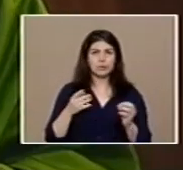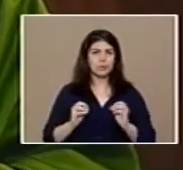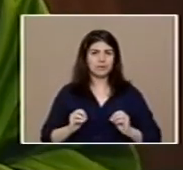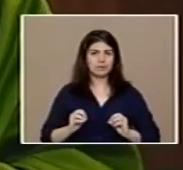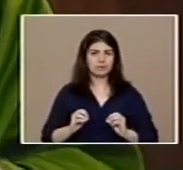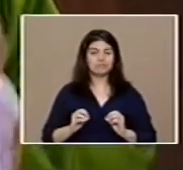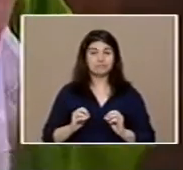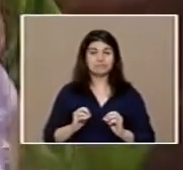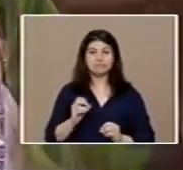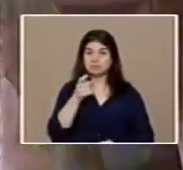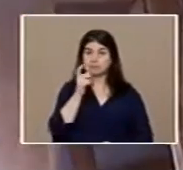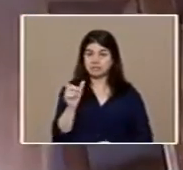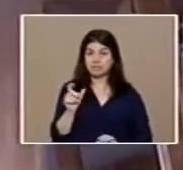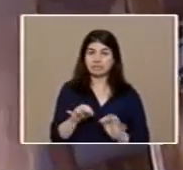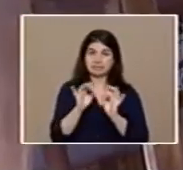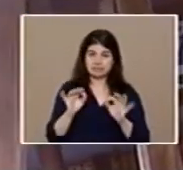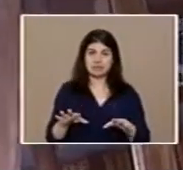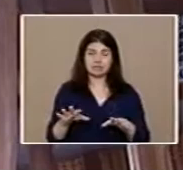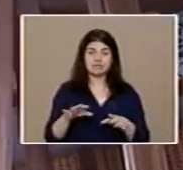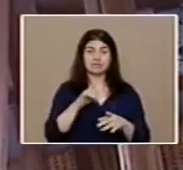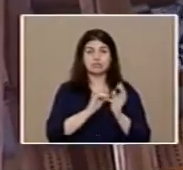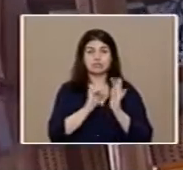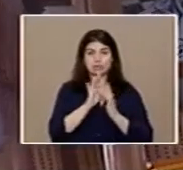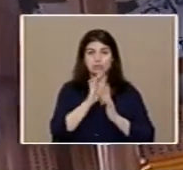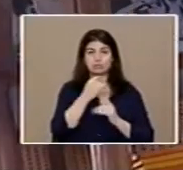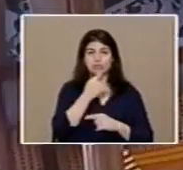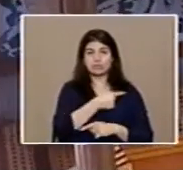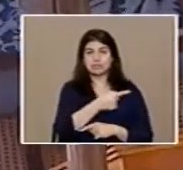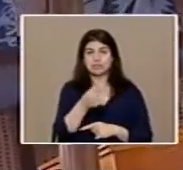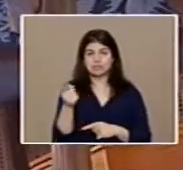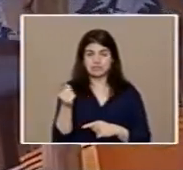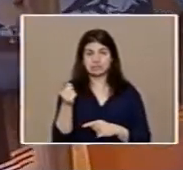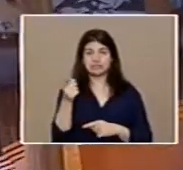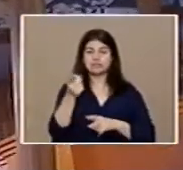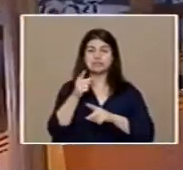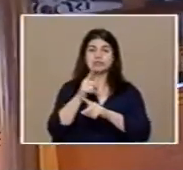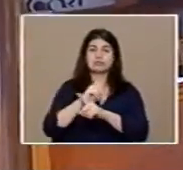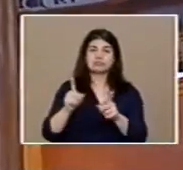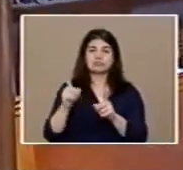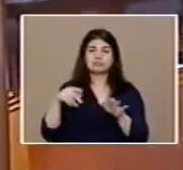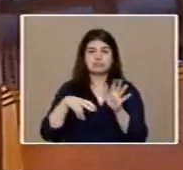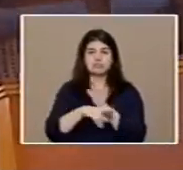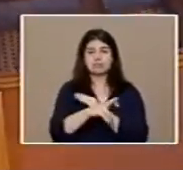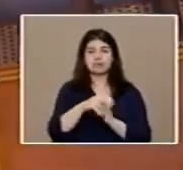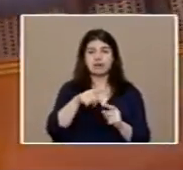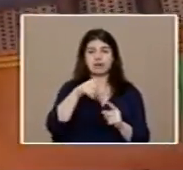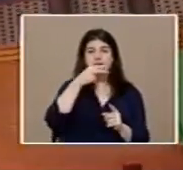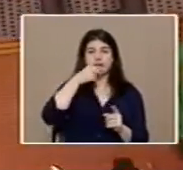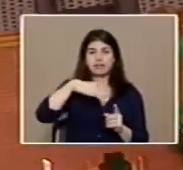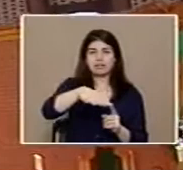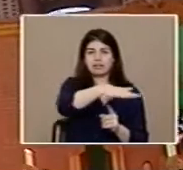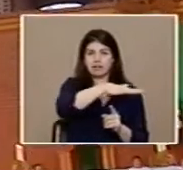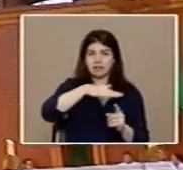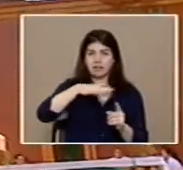palavra que Deus usa para com seu povo quando não permitiu que ele entrasse na Terra Prometida e o fez andar